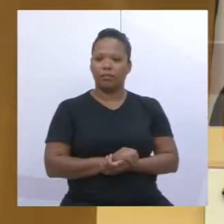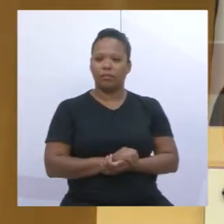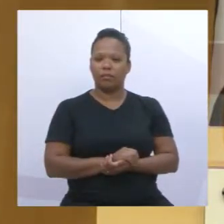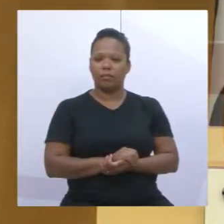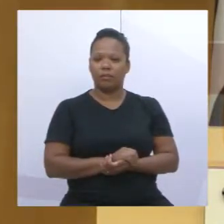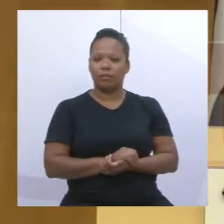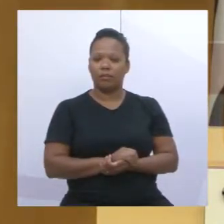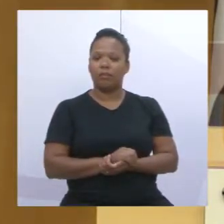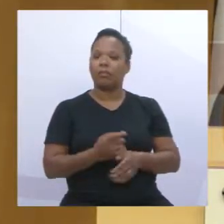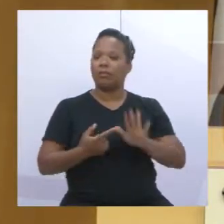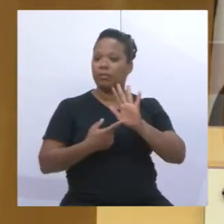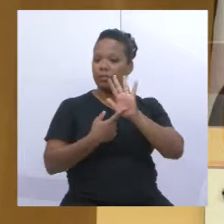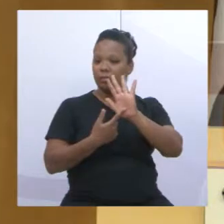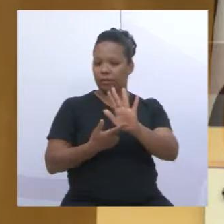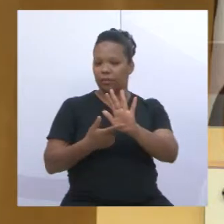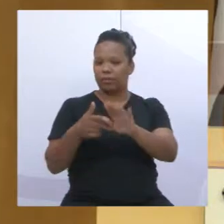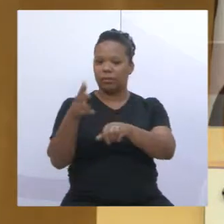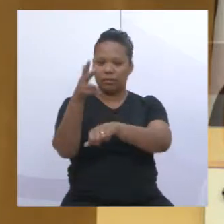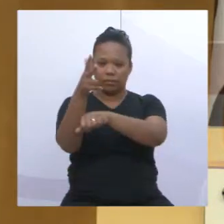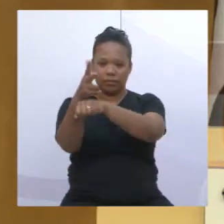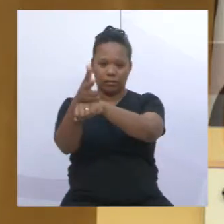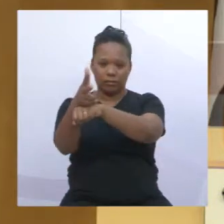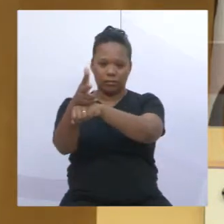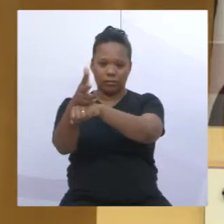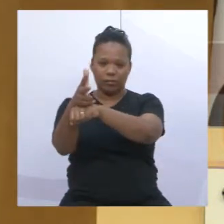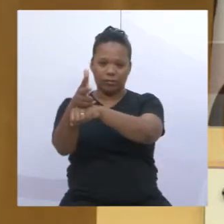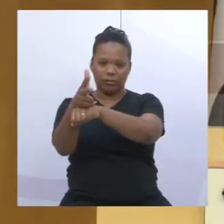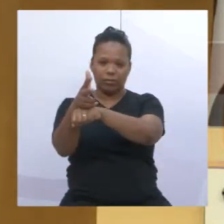aqui que passasse um vídeo.